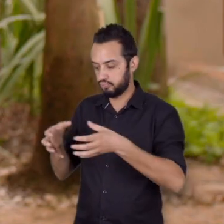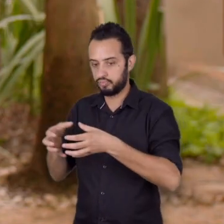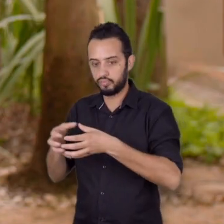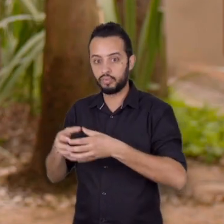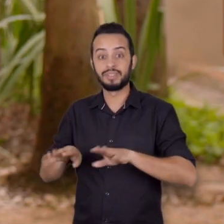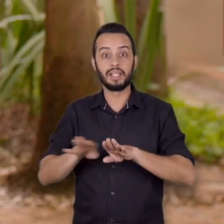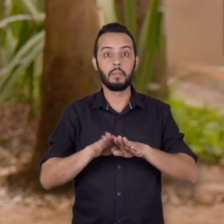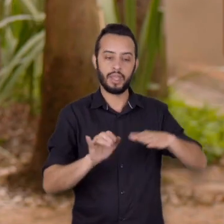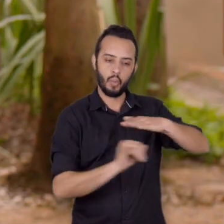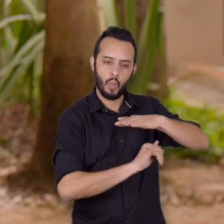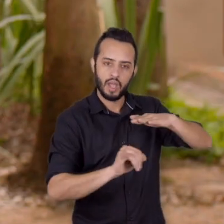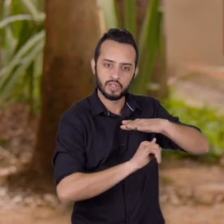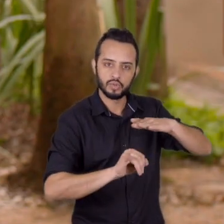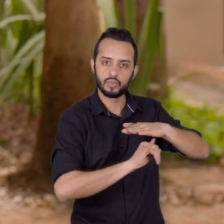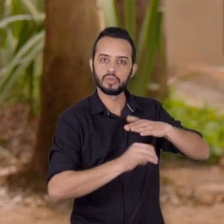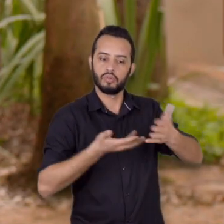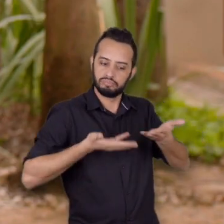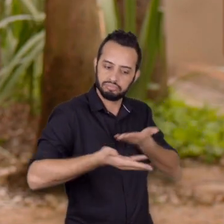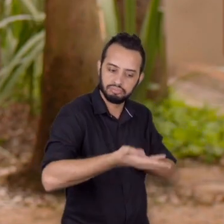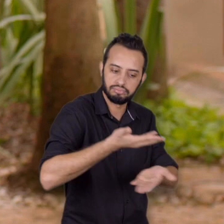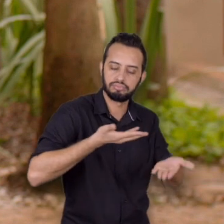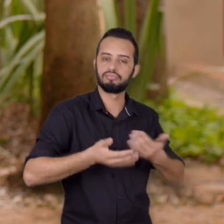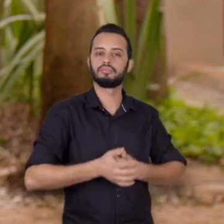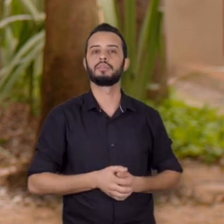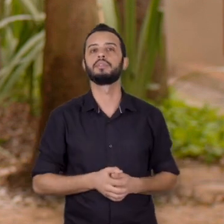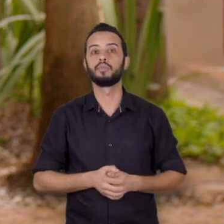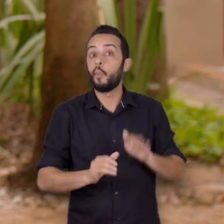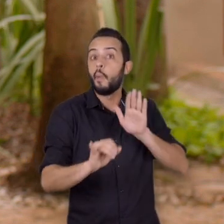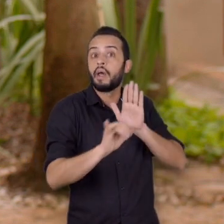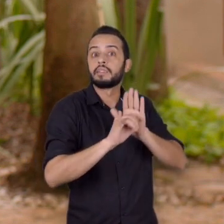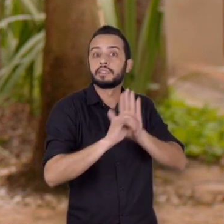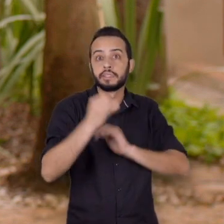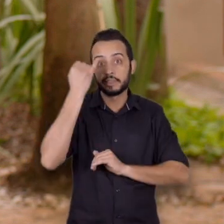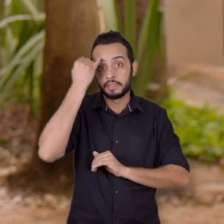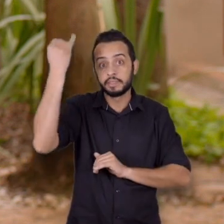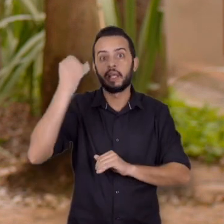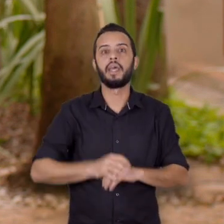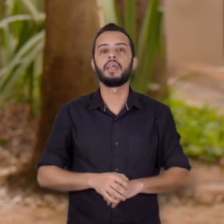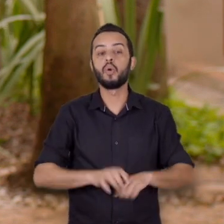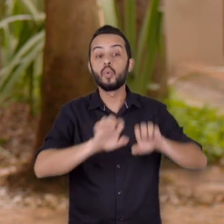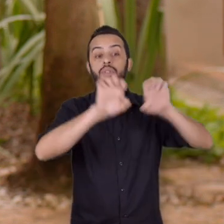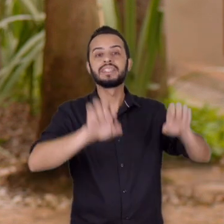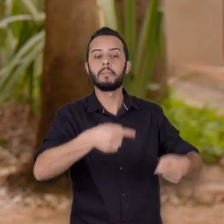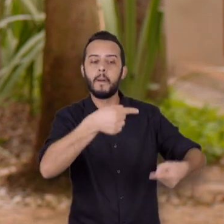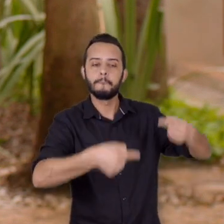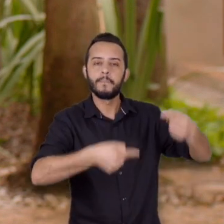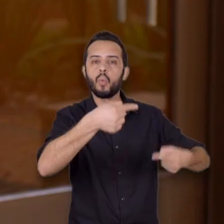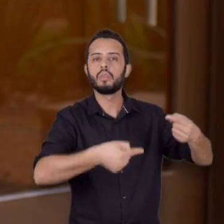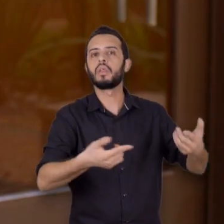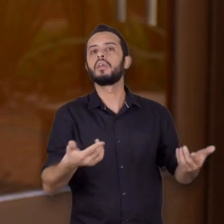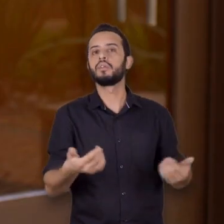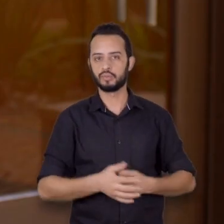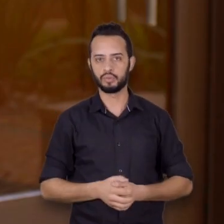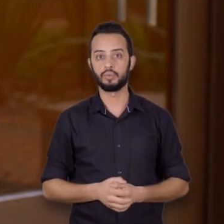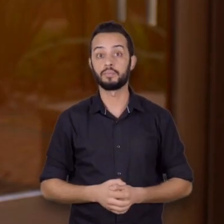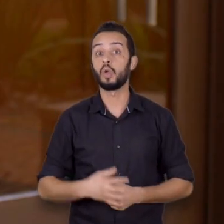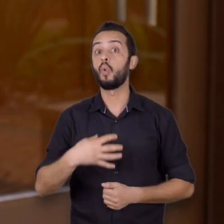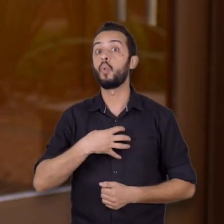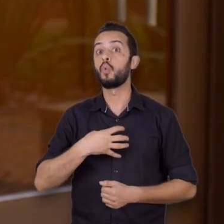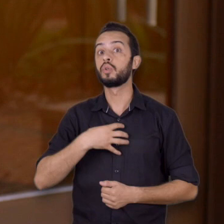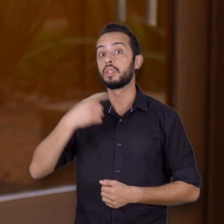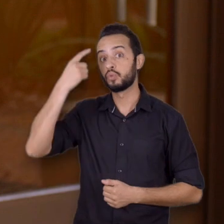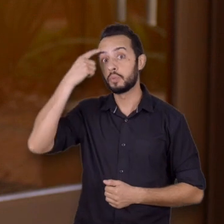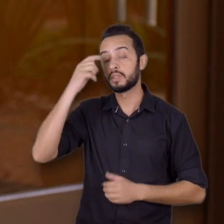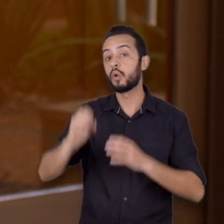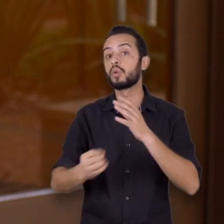as instituições, com as ideologias, com os grandes sistemas políticos, etc. e tal. Um jeito de pensar sobre o que